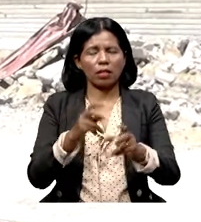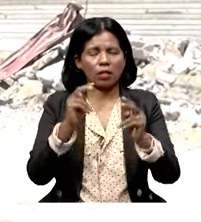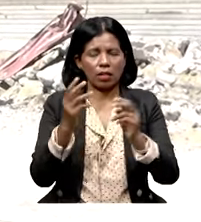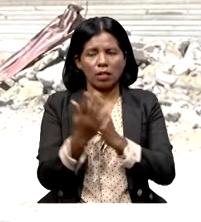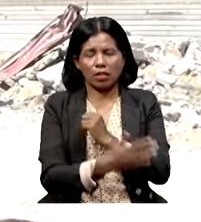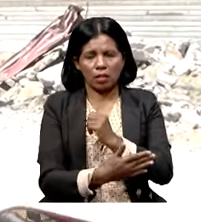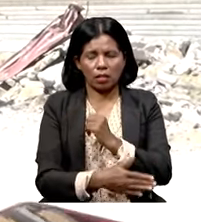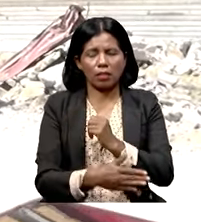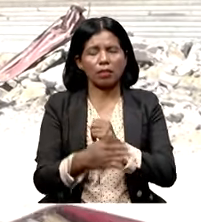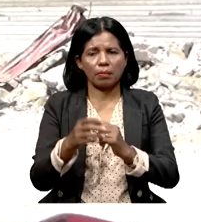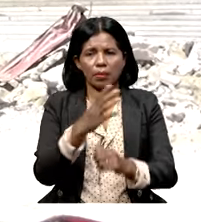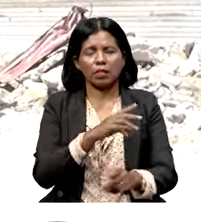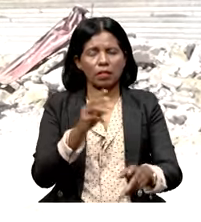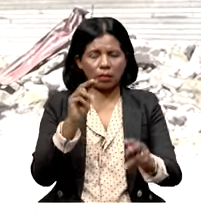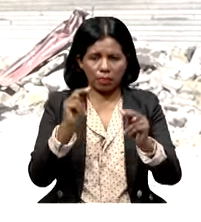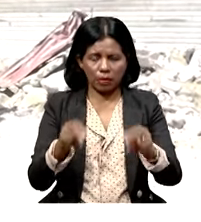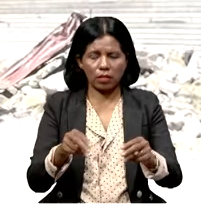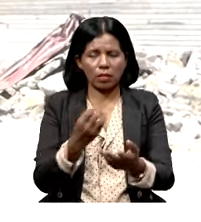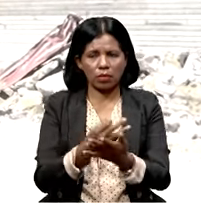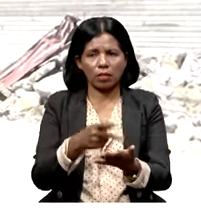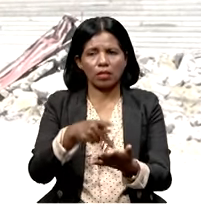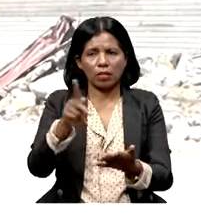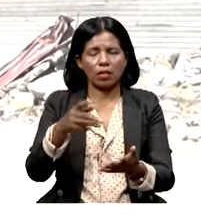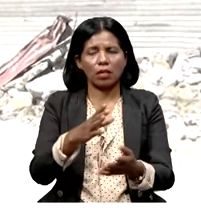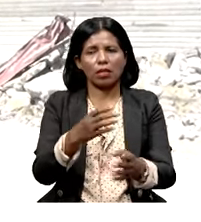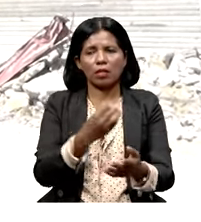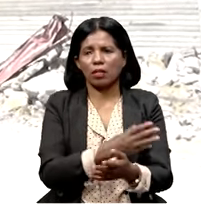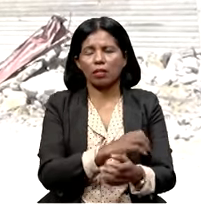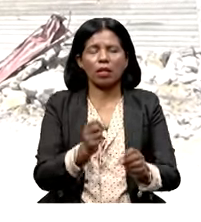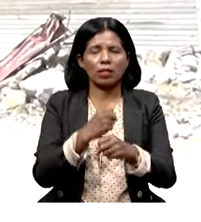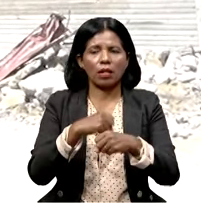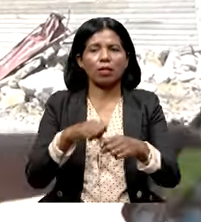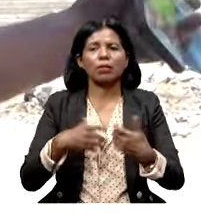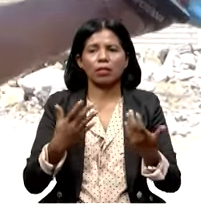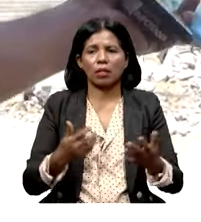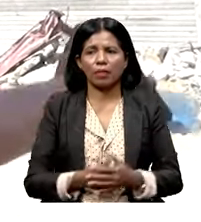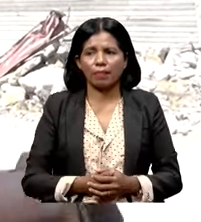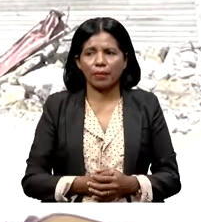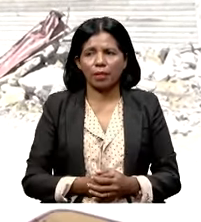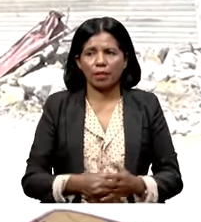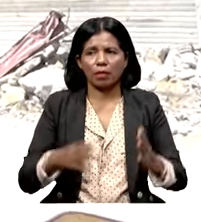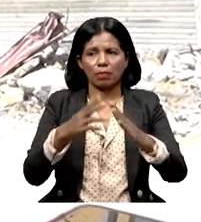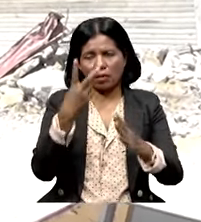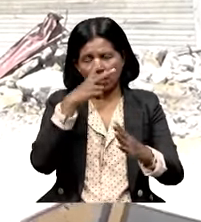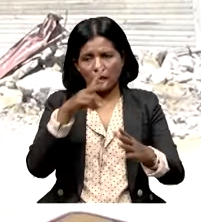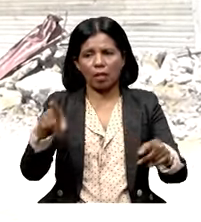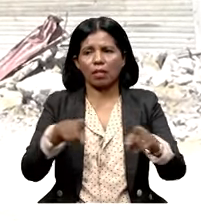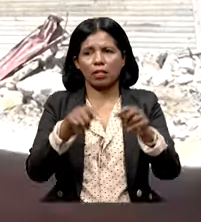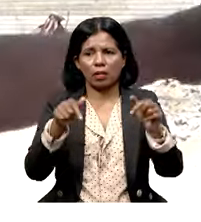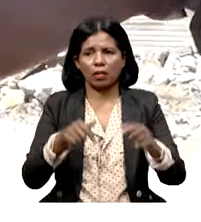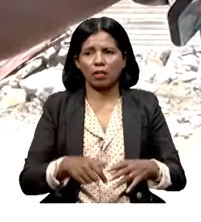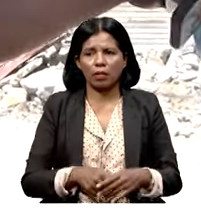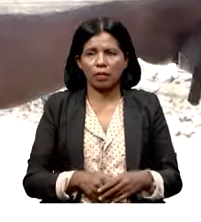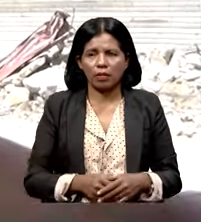ilo masir sobu. Ang hirap osan siya tama ay agor mo sobu tinan sa nene. Kung ano ayon sa iha teke tinan sa nene.